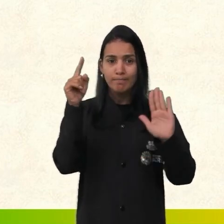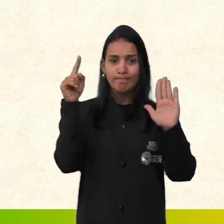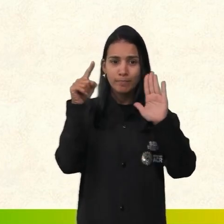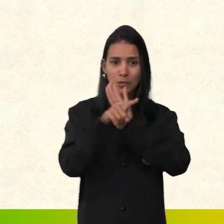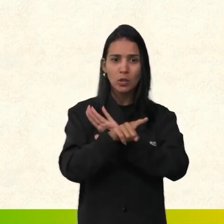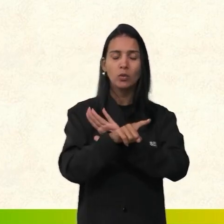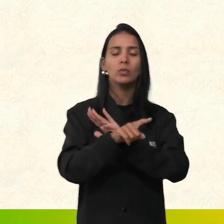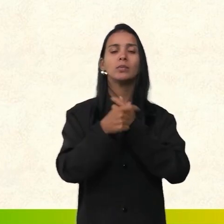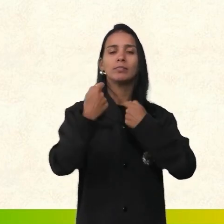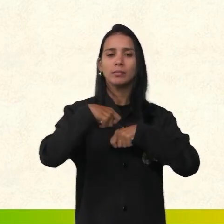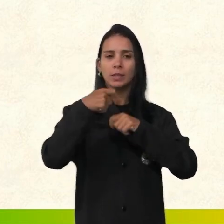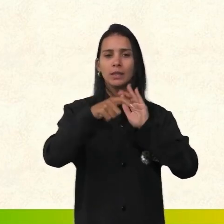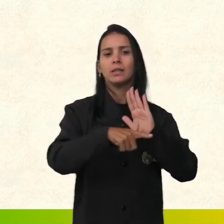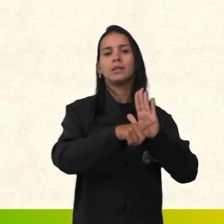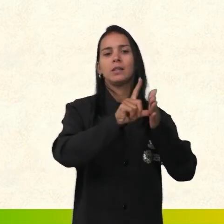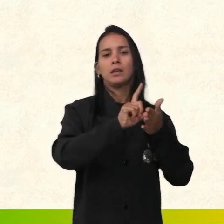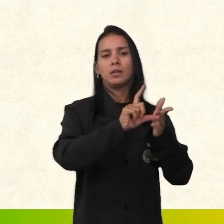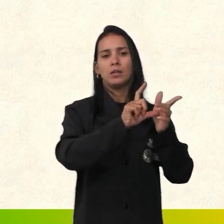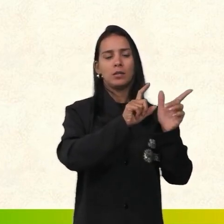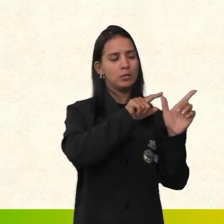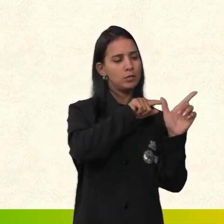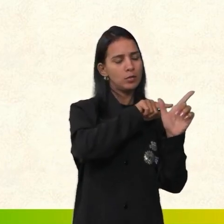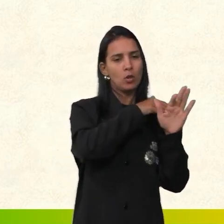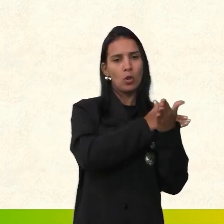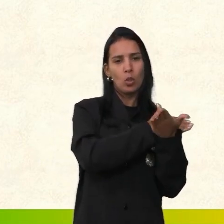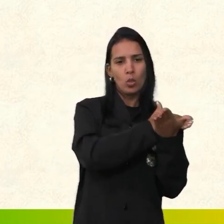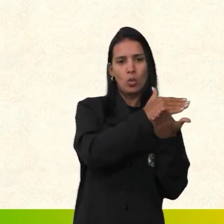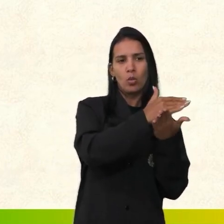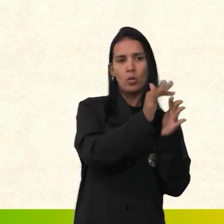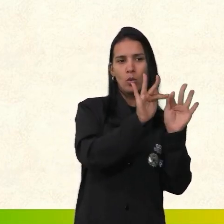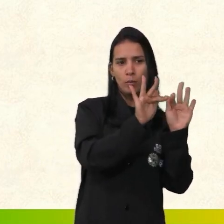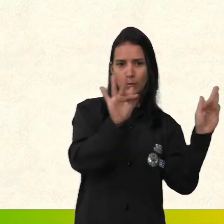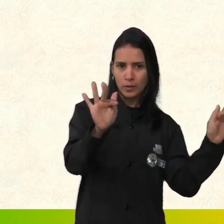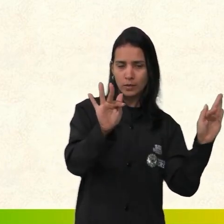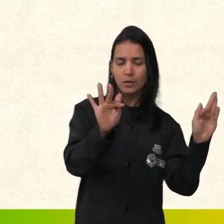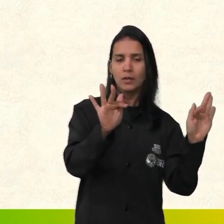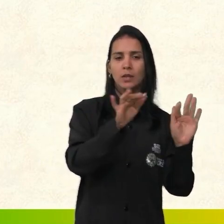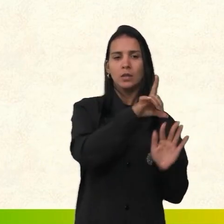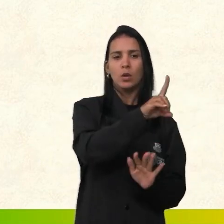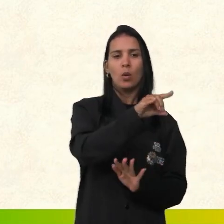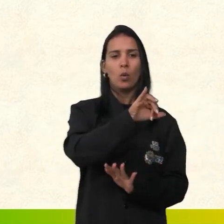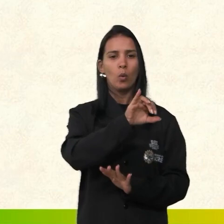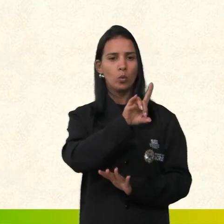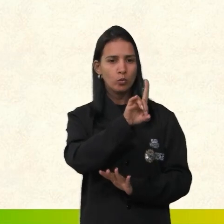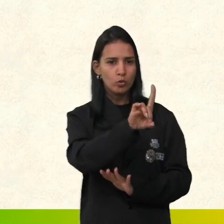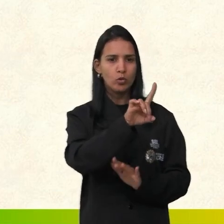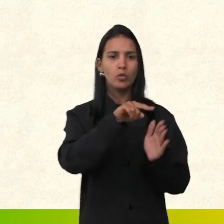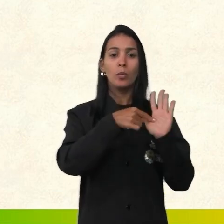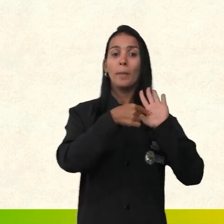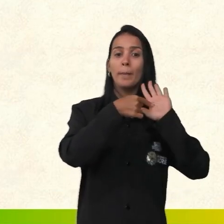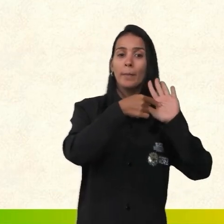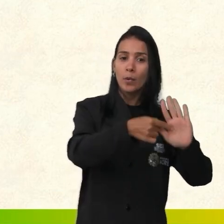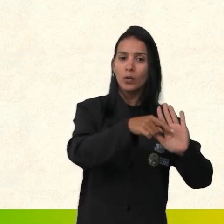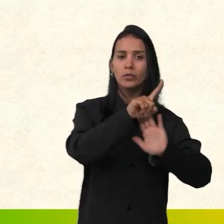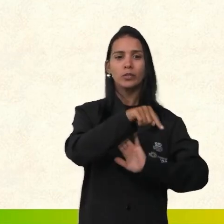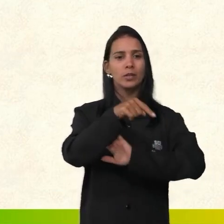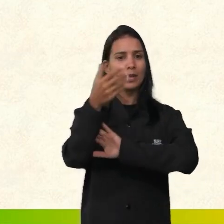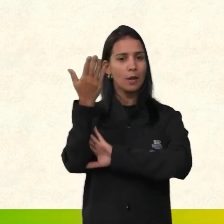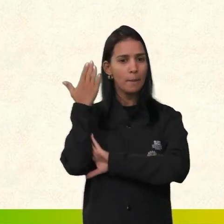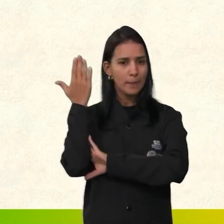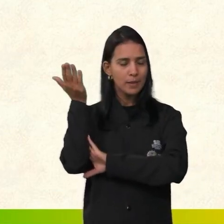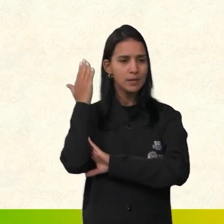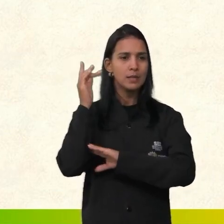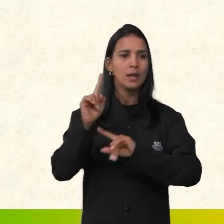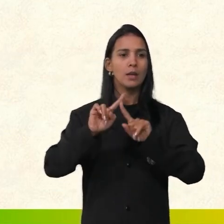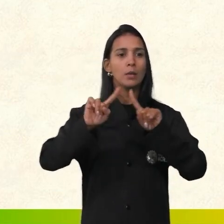o com o did, exatamente porque é o passado, ou past, no passado